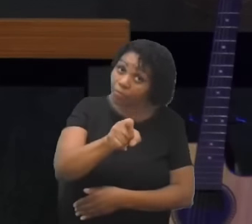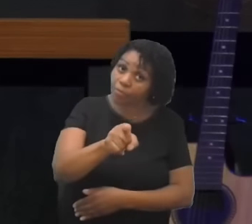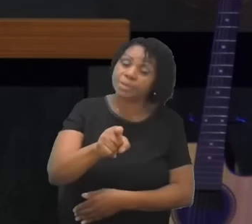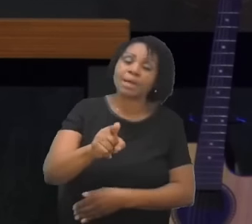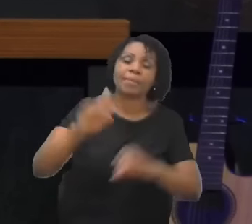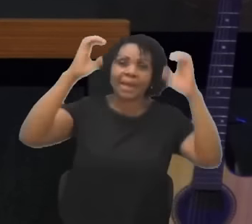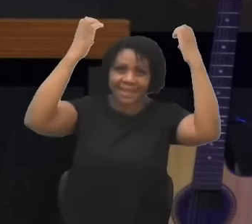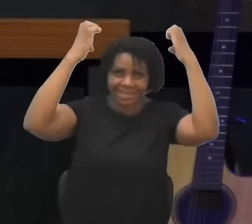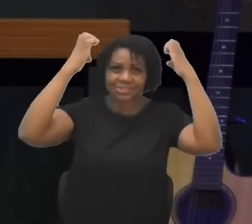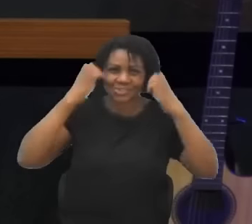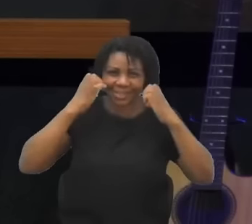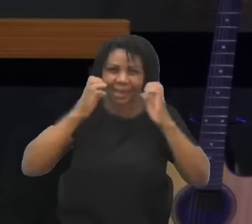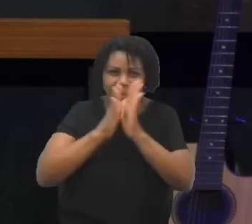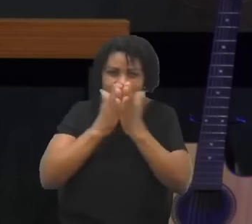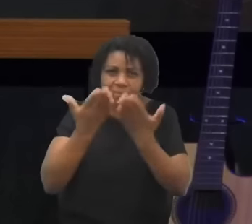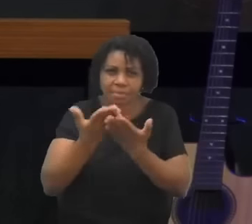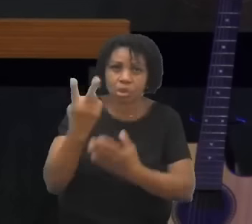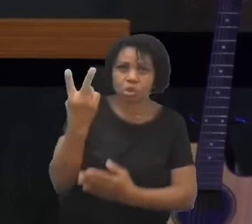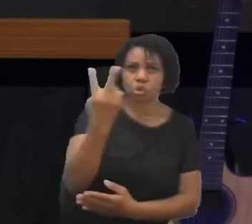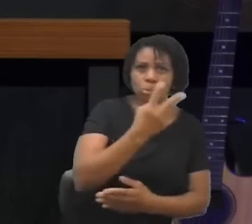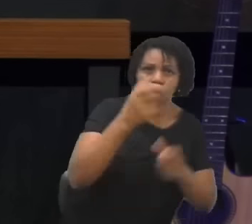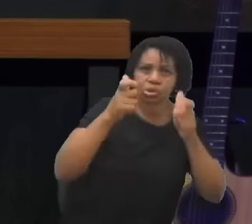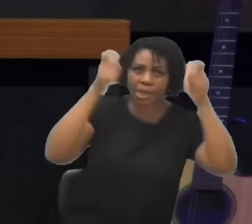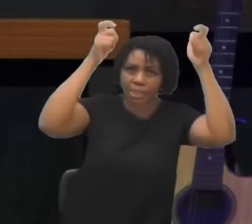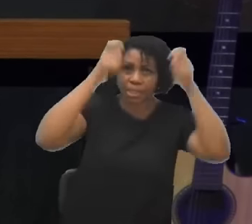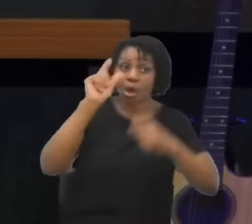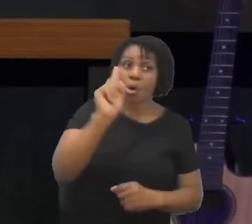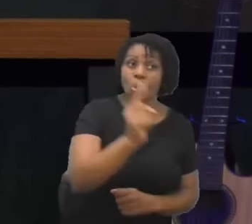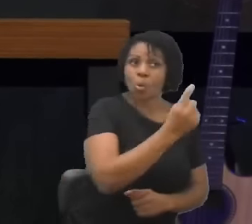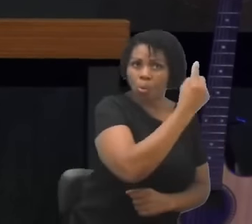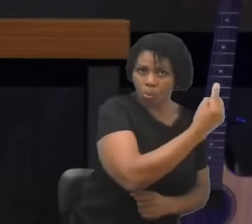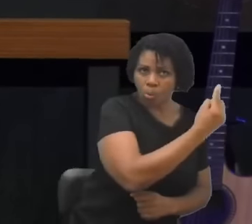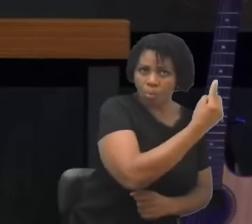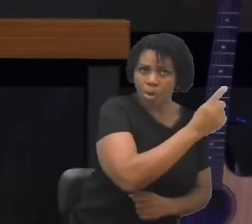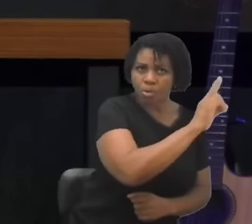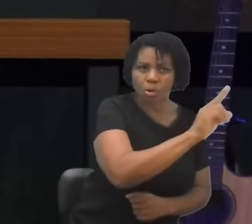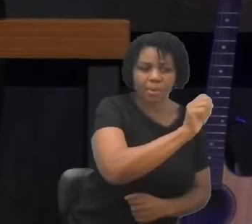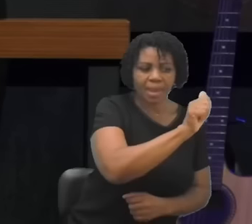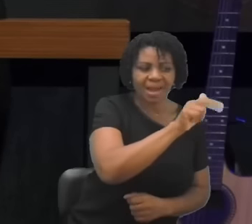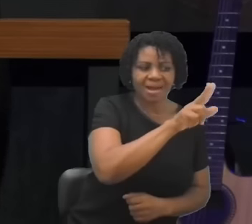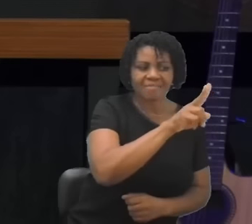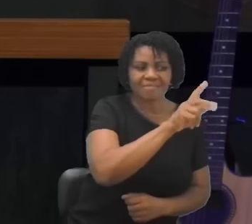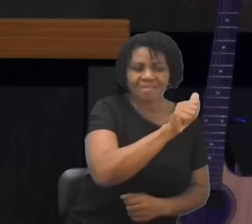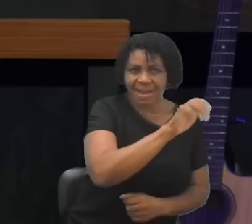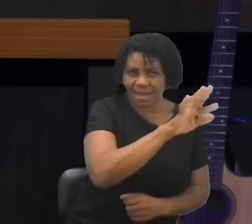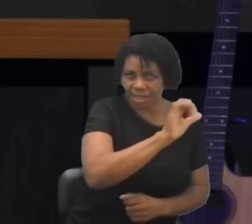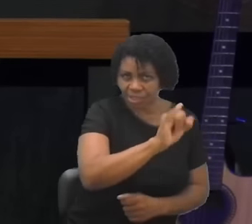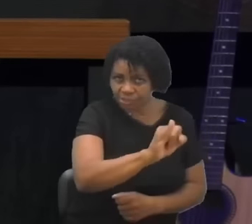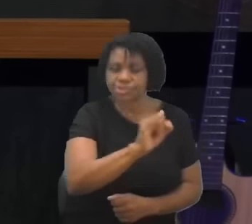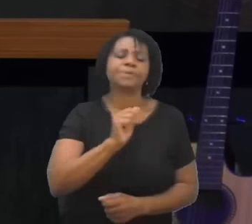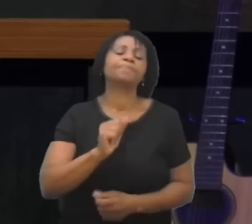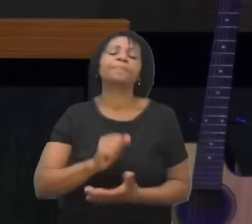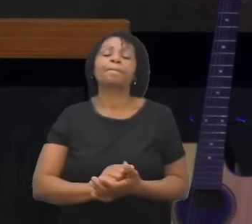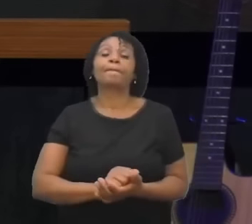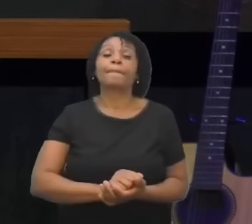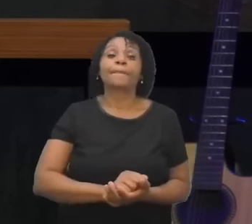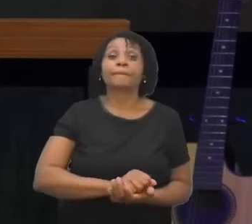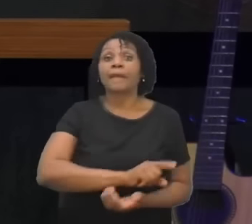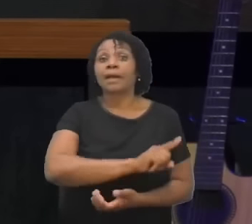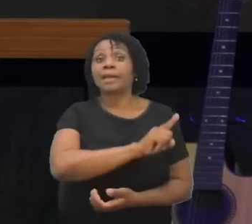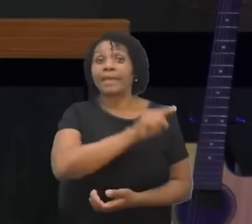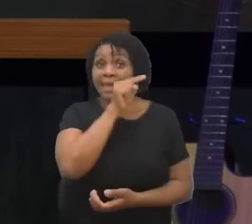de Esther, nós temos duas rainhas. O livro começa com uma rainha chamada Vashti, ou Vashti, como você quiser.